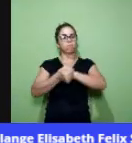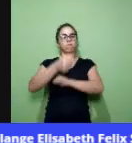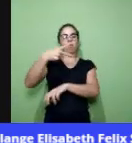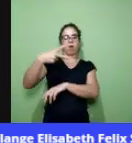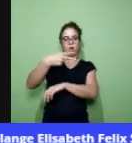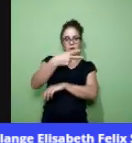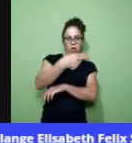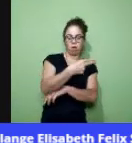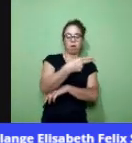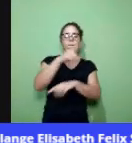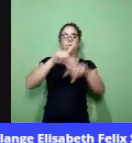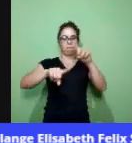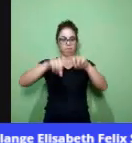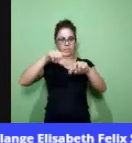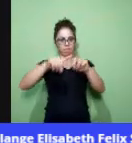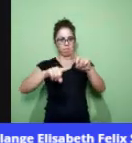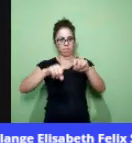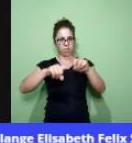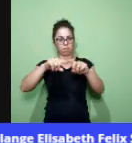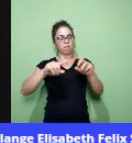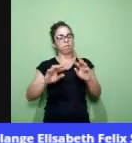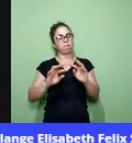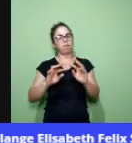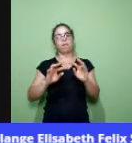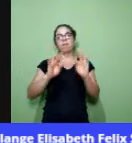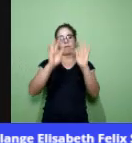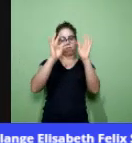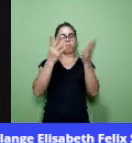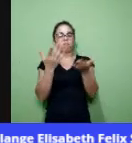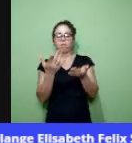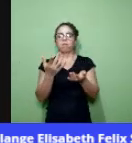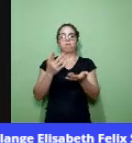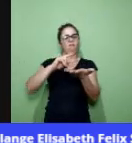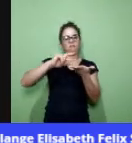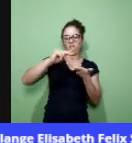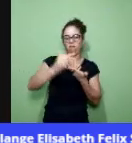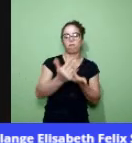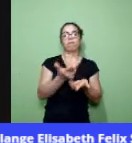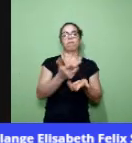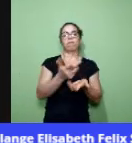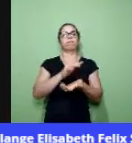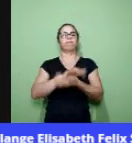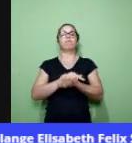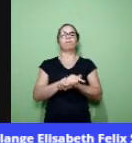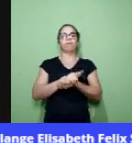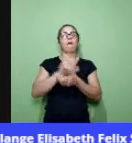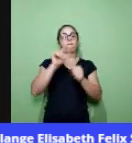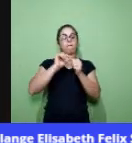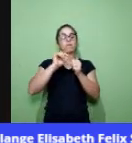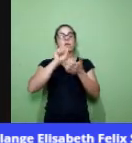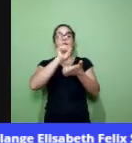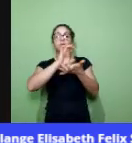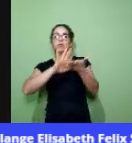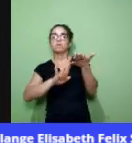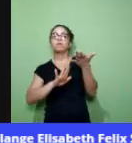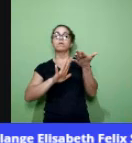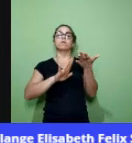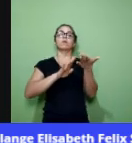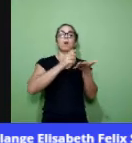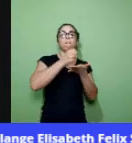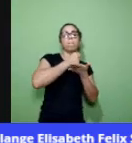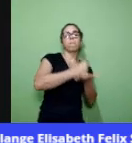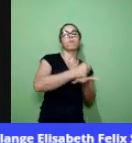fazer a adaptação dessa tesoura com materiais alternativos. Então, a gente tem N formas